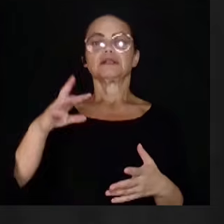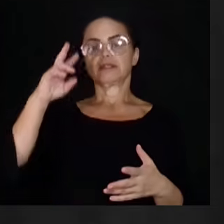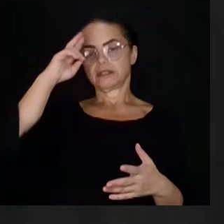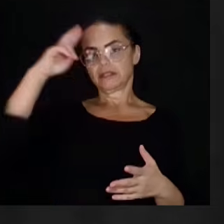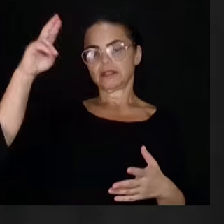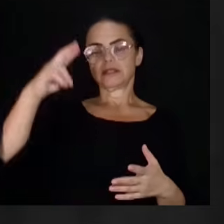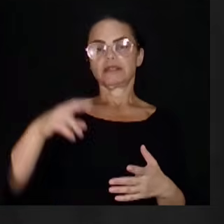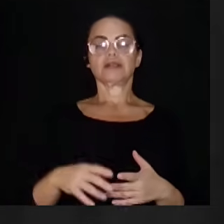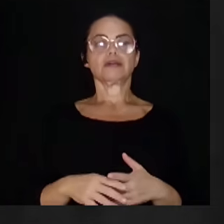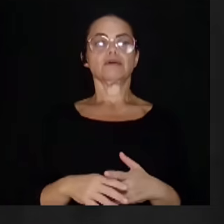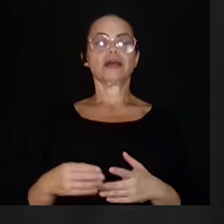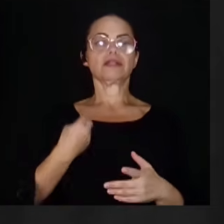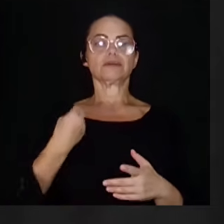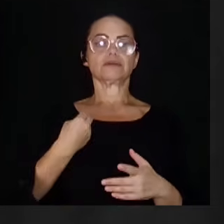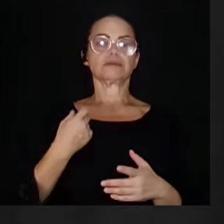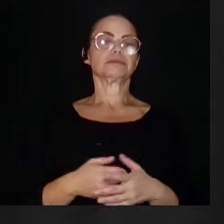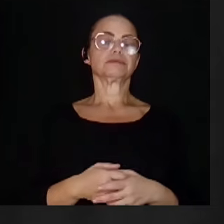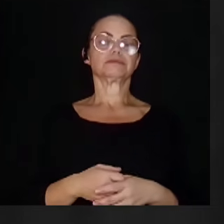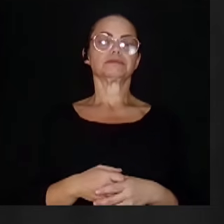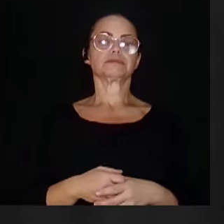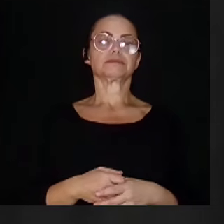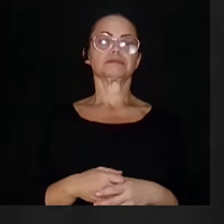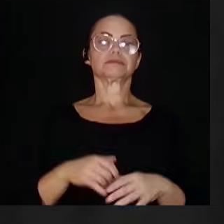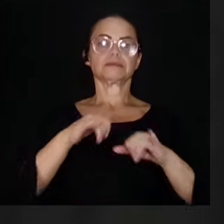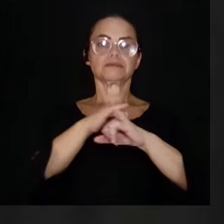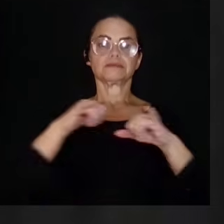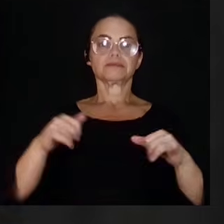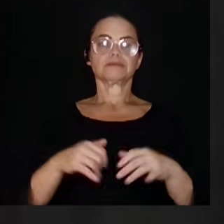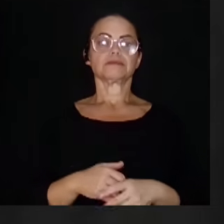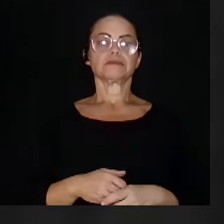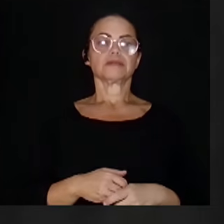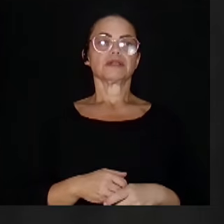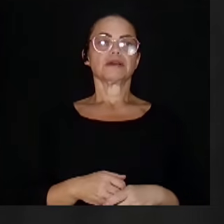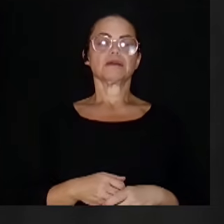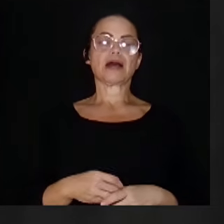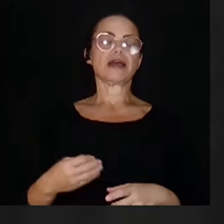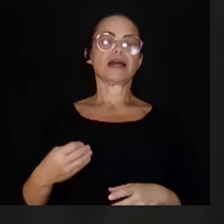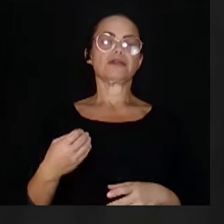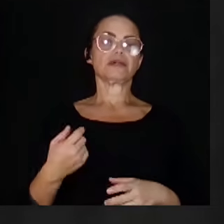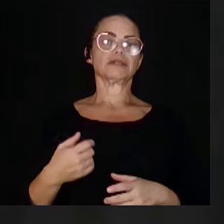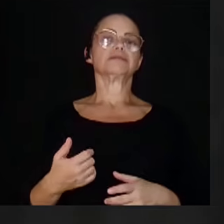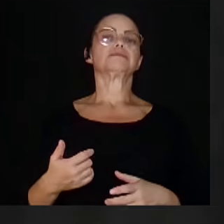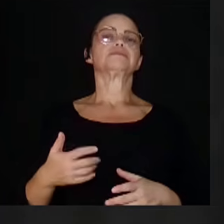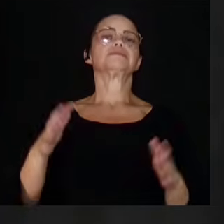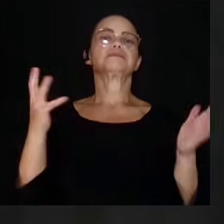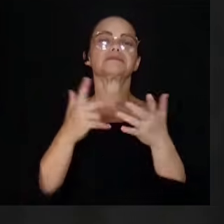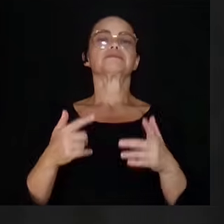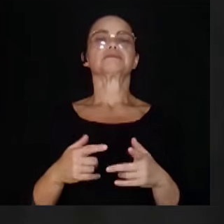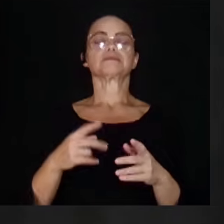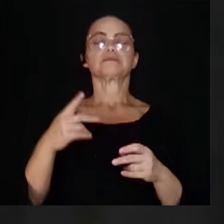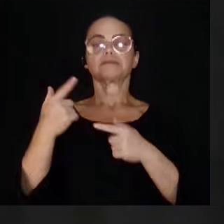Bento, que eu adoro, né? Que ela fala que a educação é a